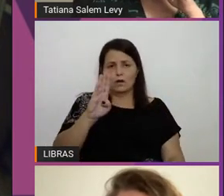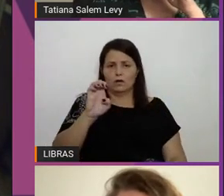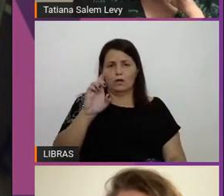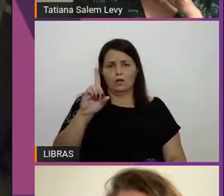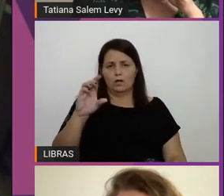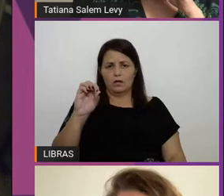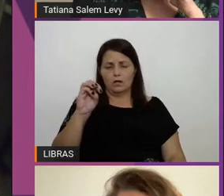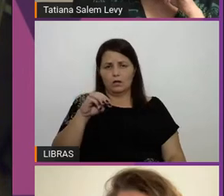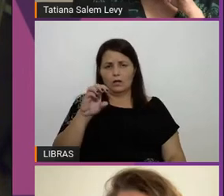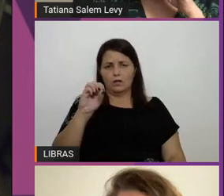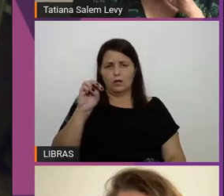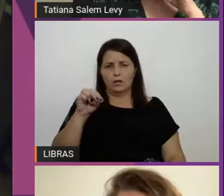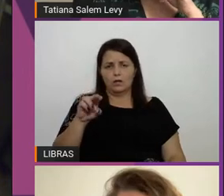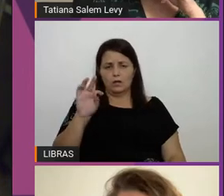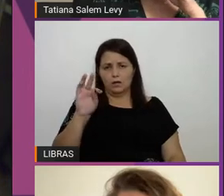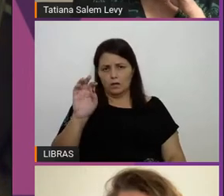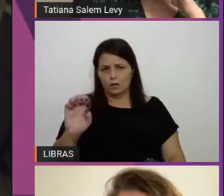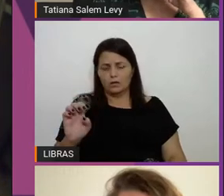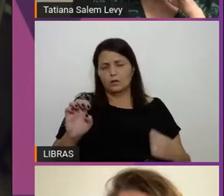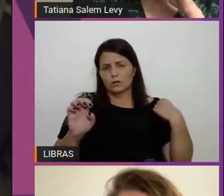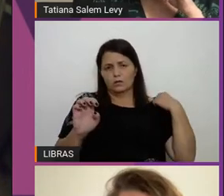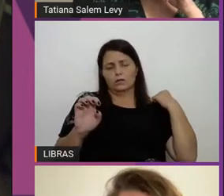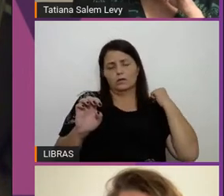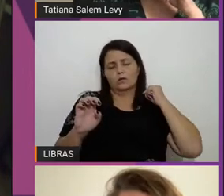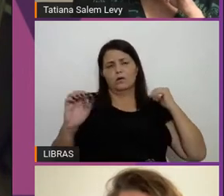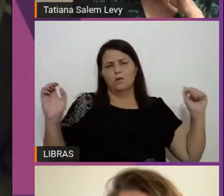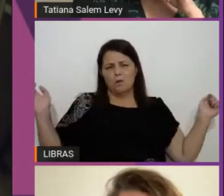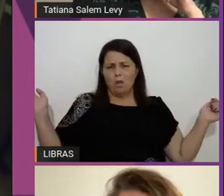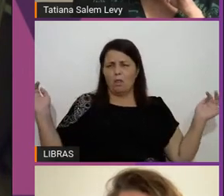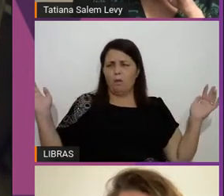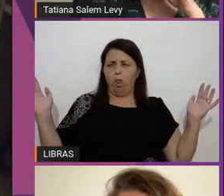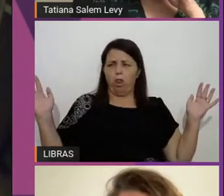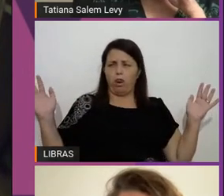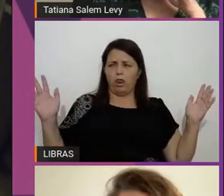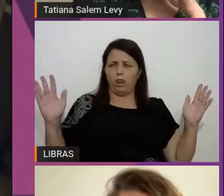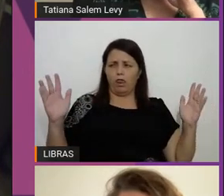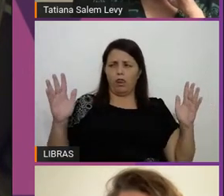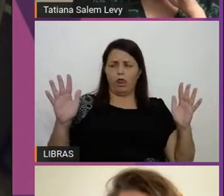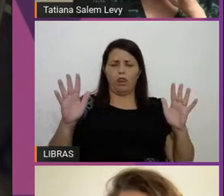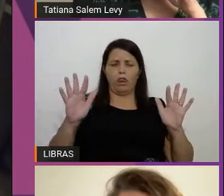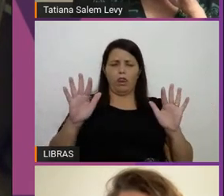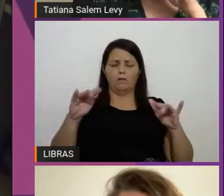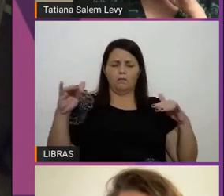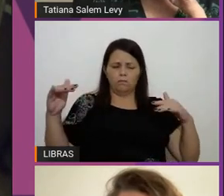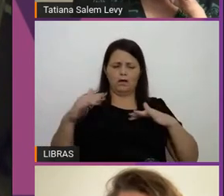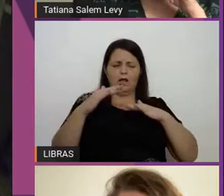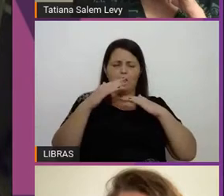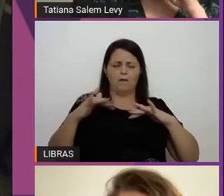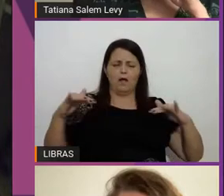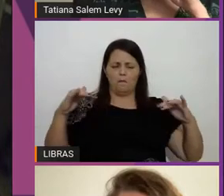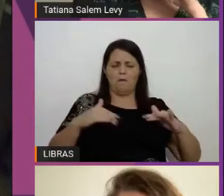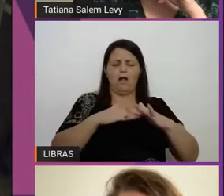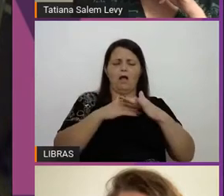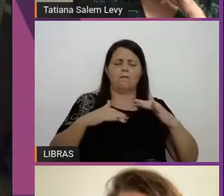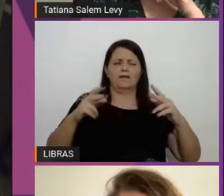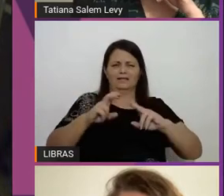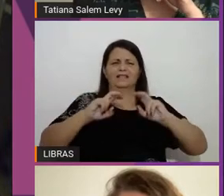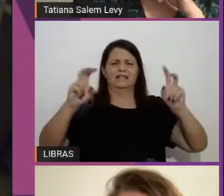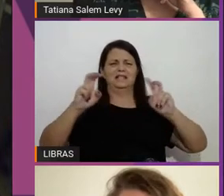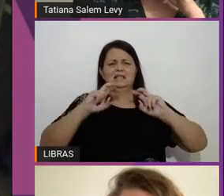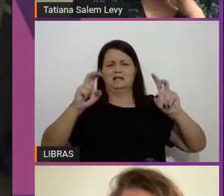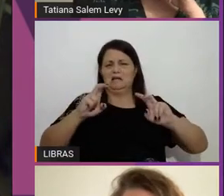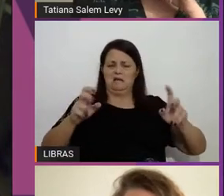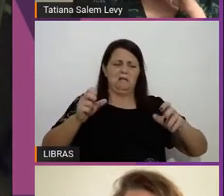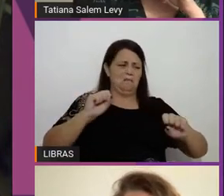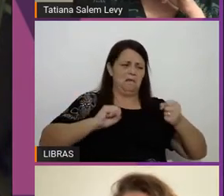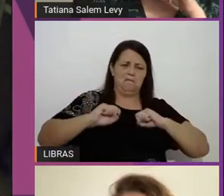é se vou precisar muita gente muita gente mesmo que eu ia passando ali gritando e